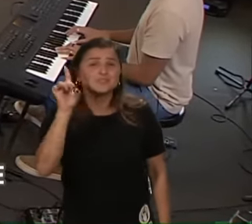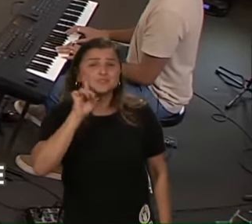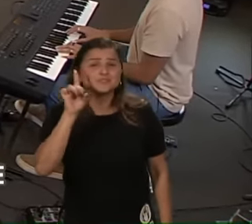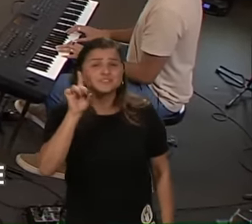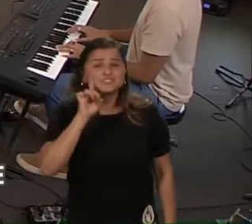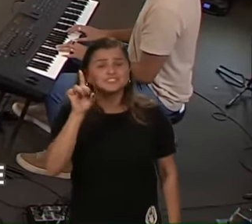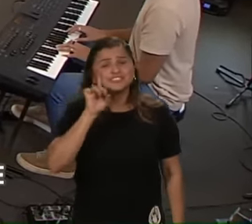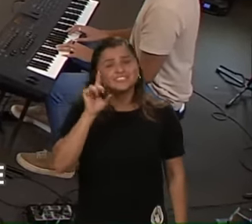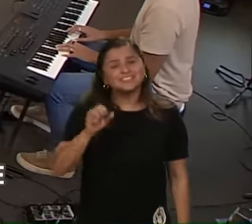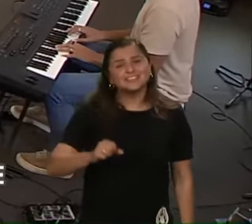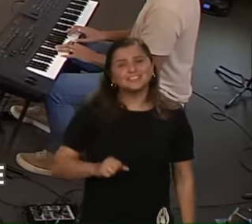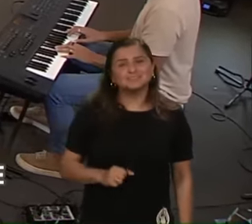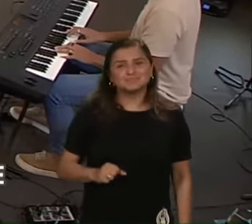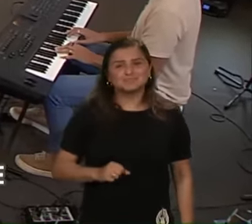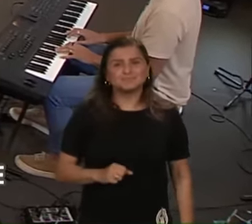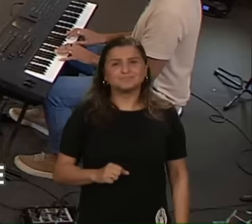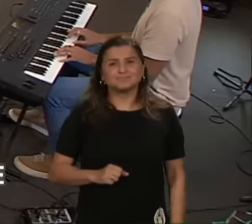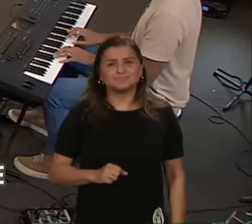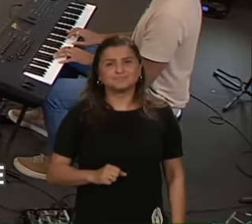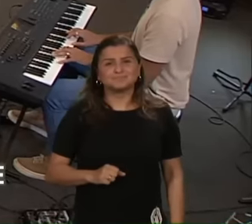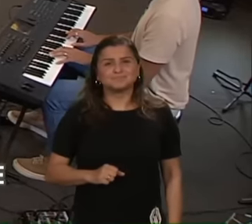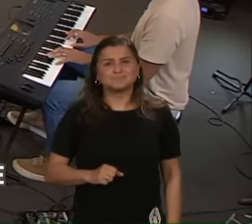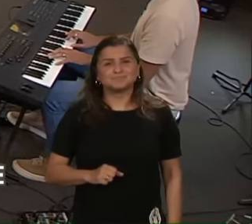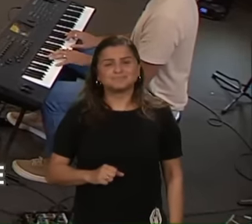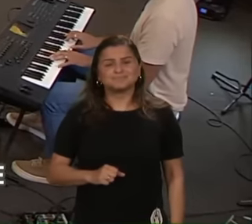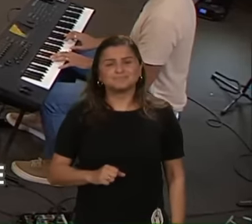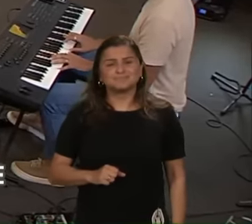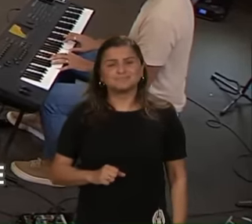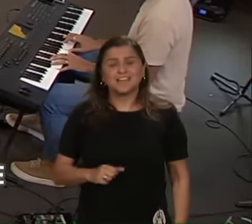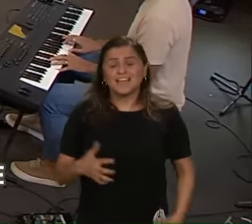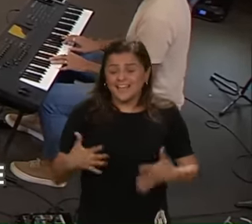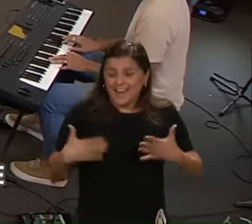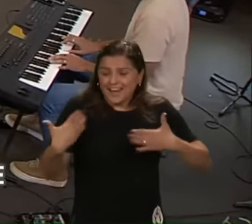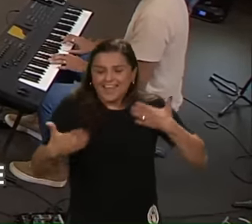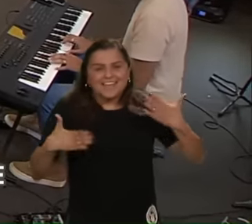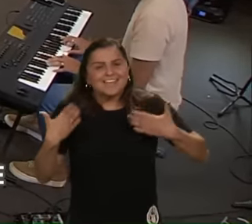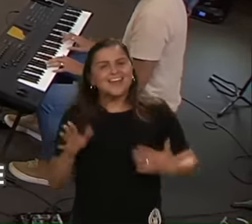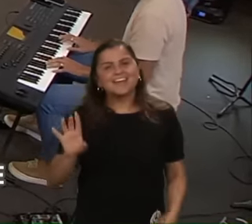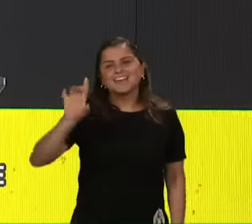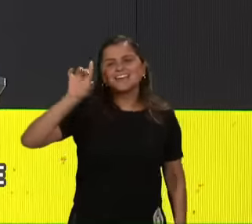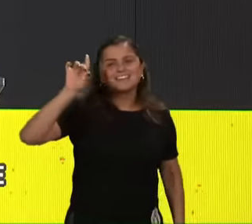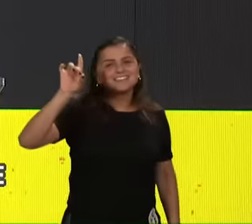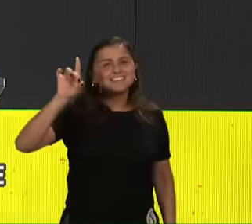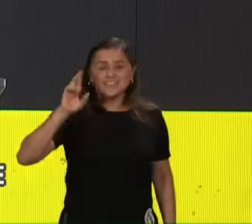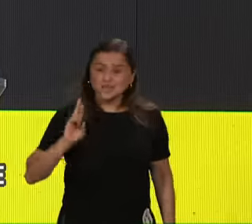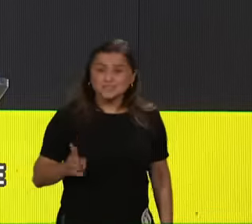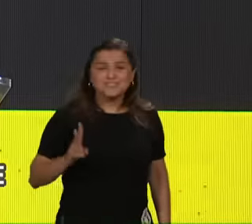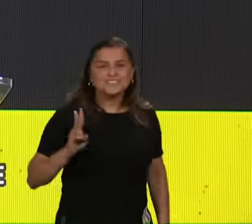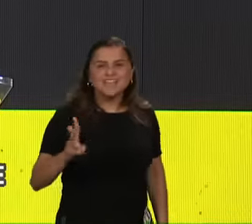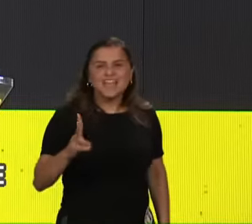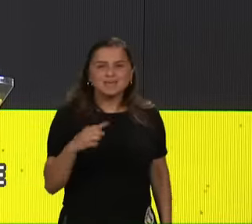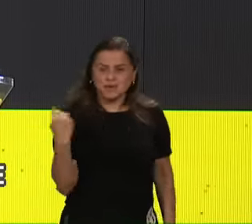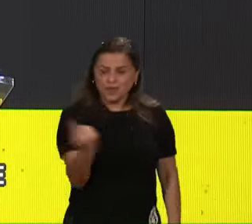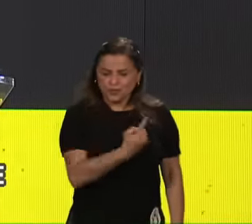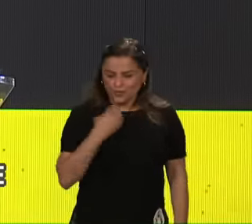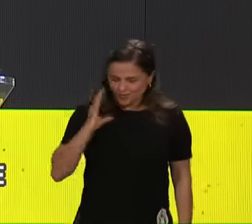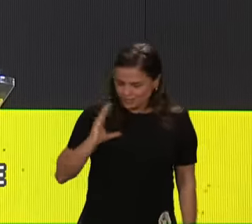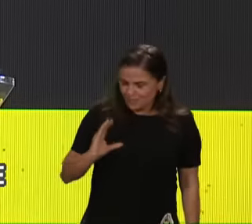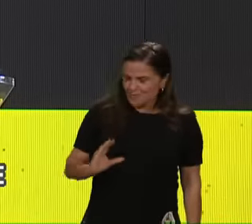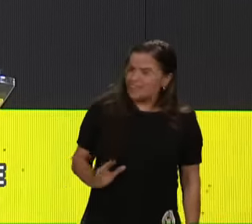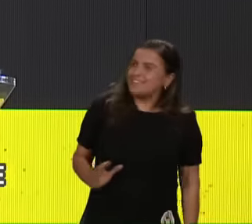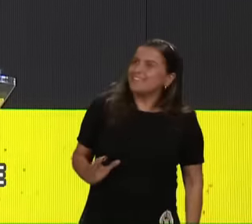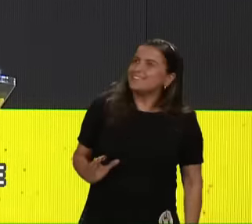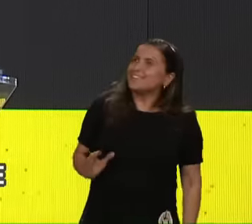só alegrar. Só alegrar, trazer realmente prazer ao coração do